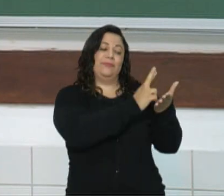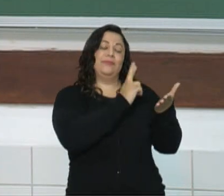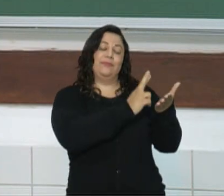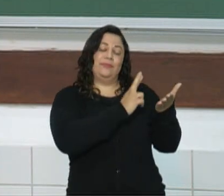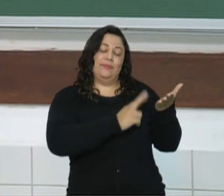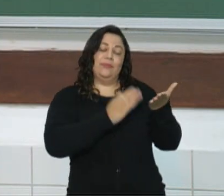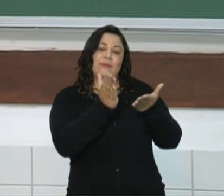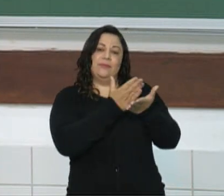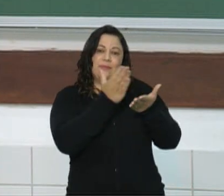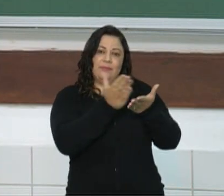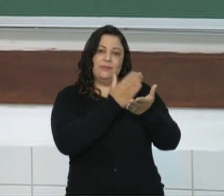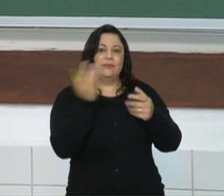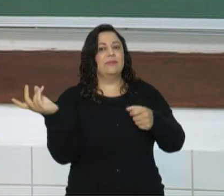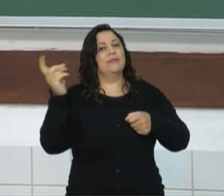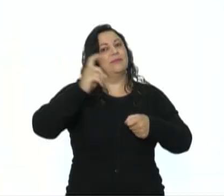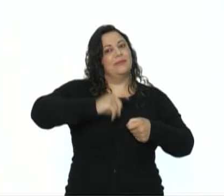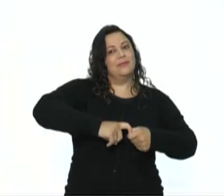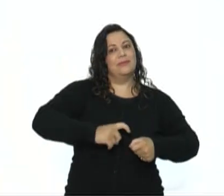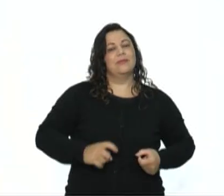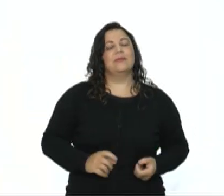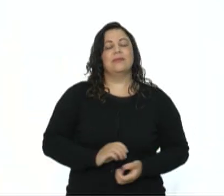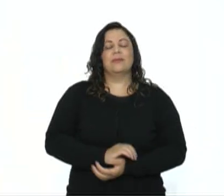daqui a alguns minutinhos nós voltamos.